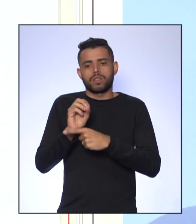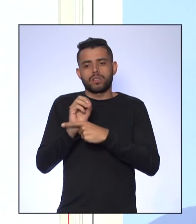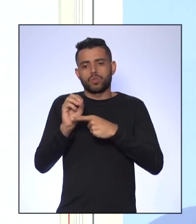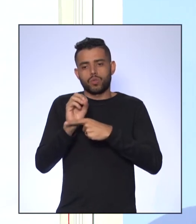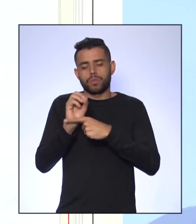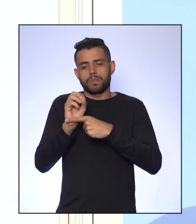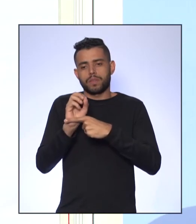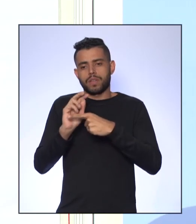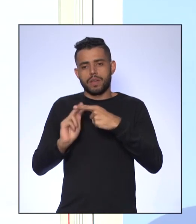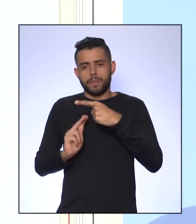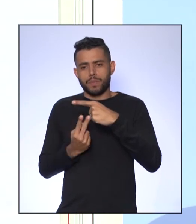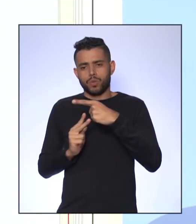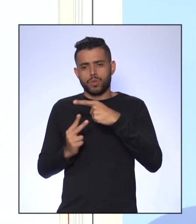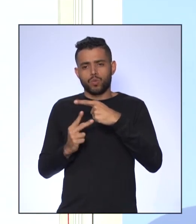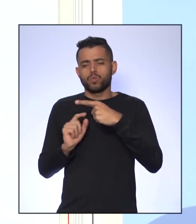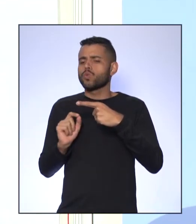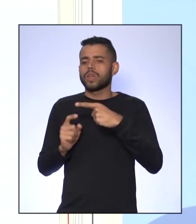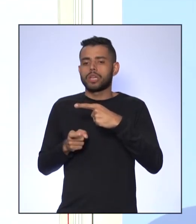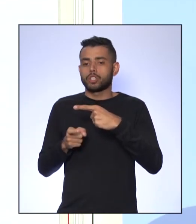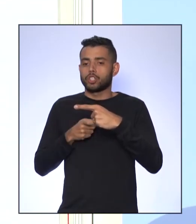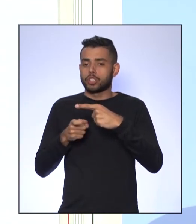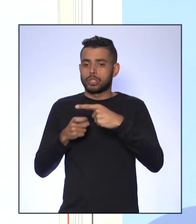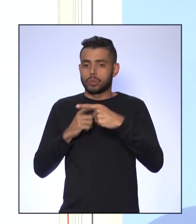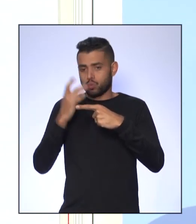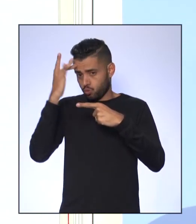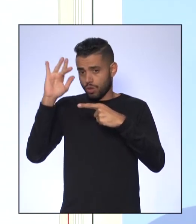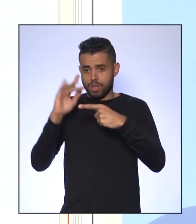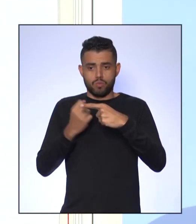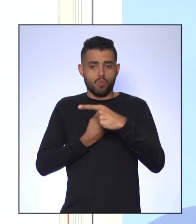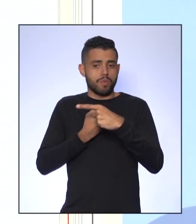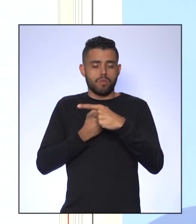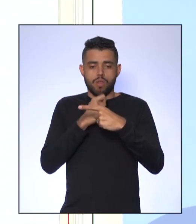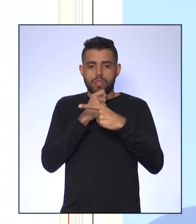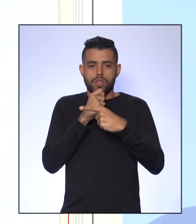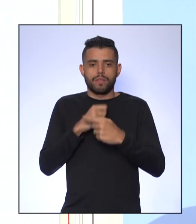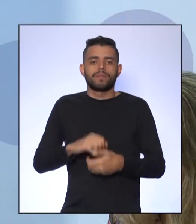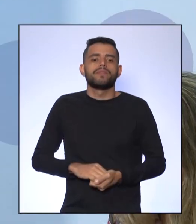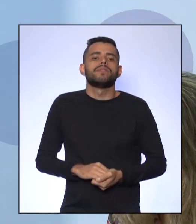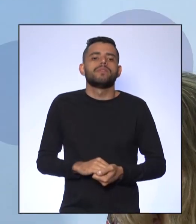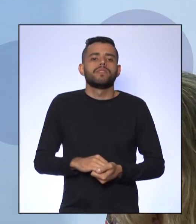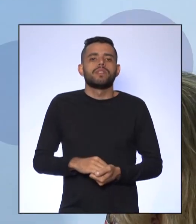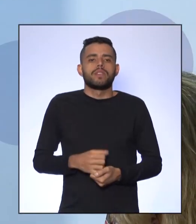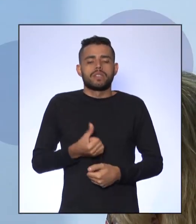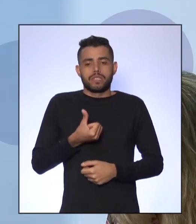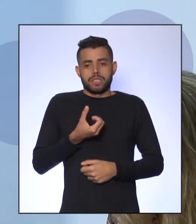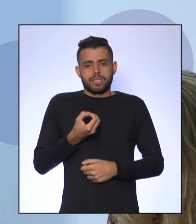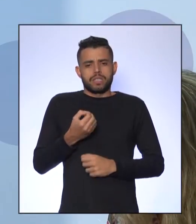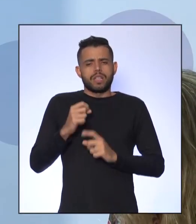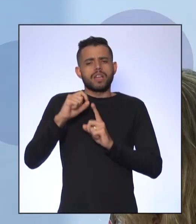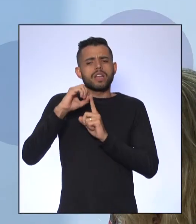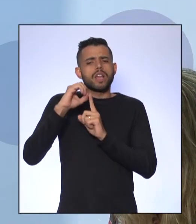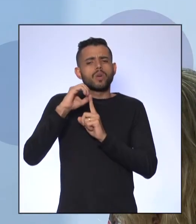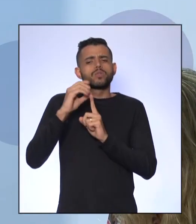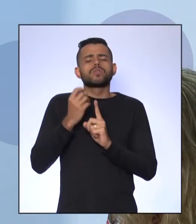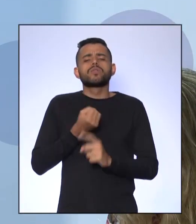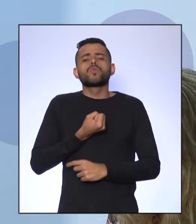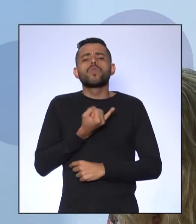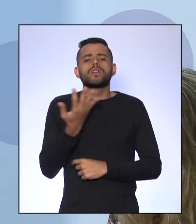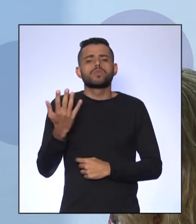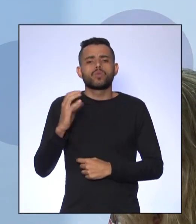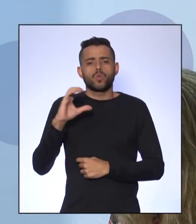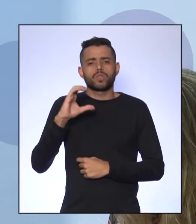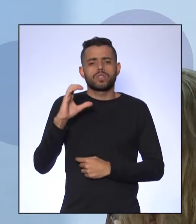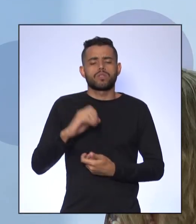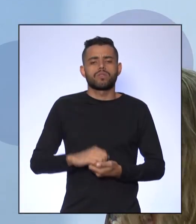nesse caso é o meu x, certo? E quanto que é o cosseno de 60 graus? Cosseno de